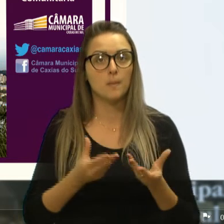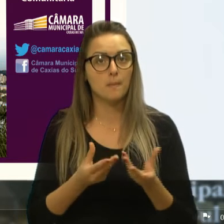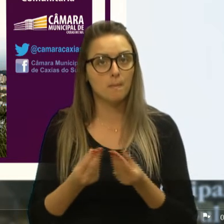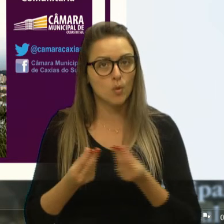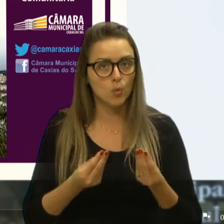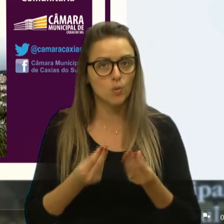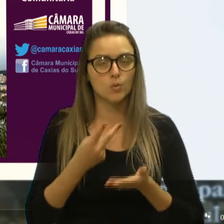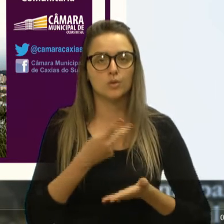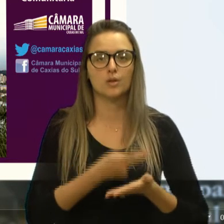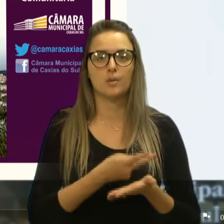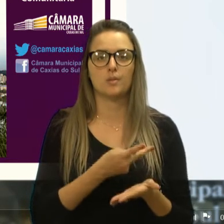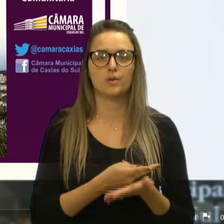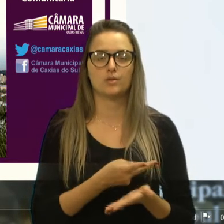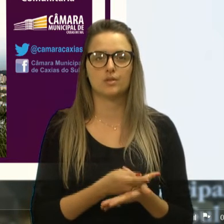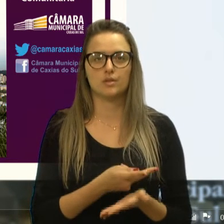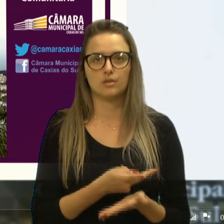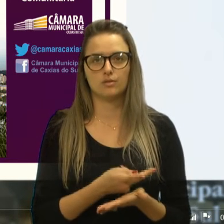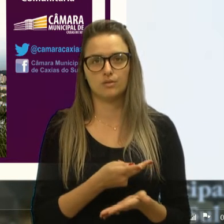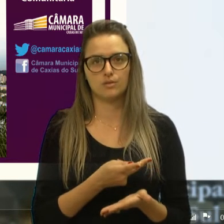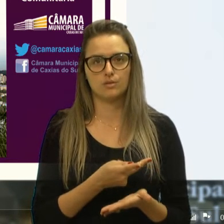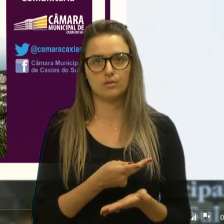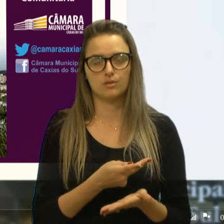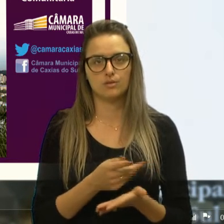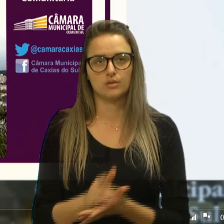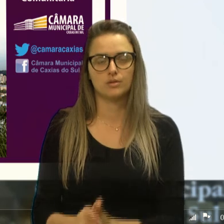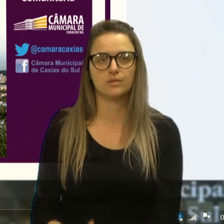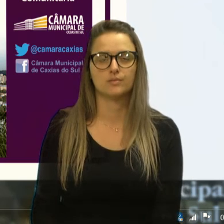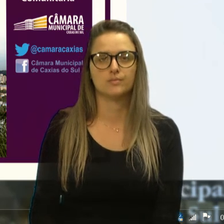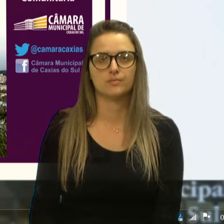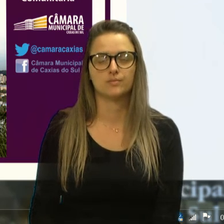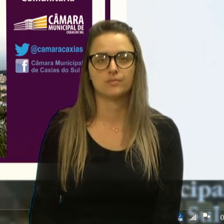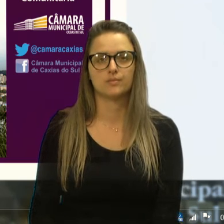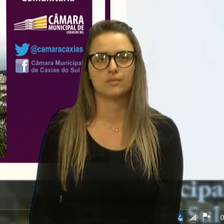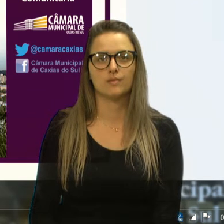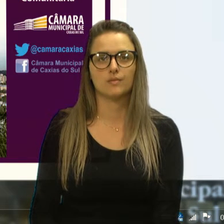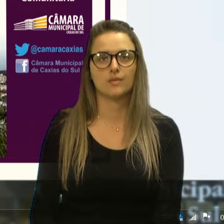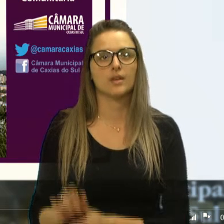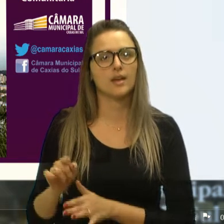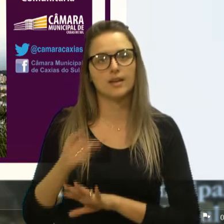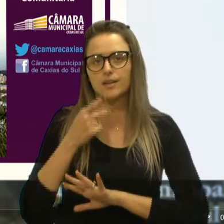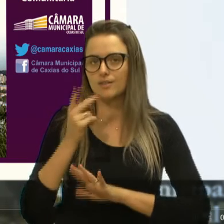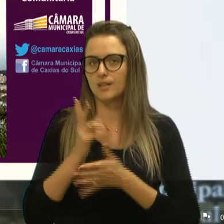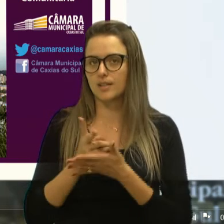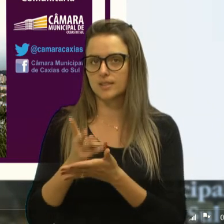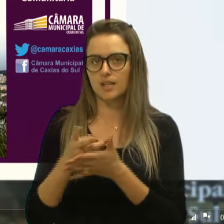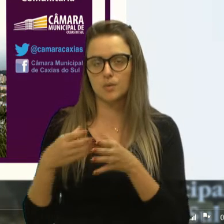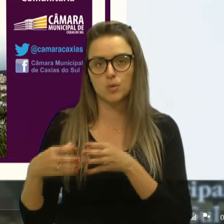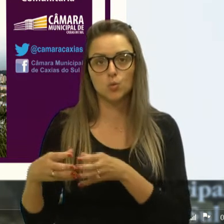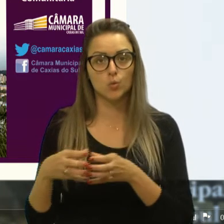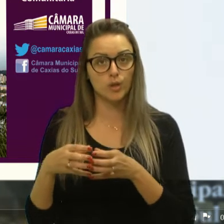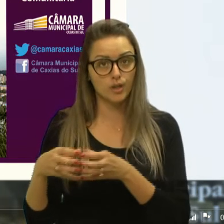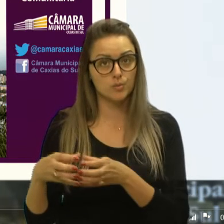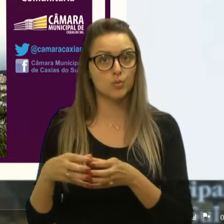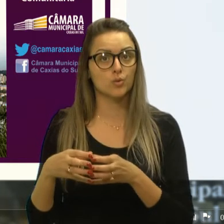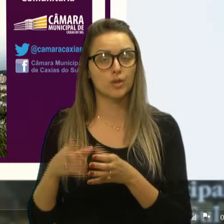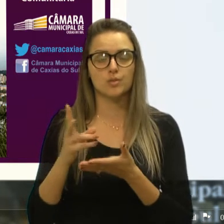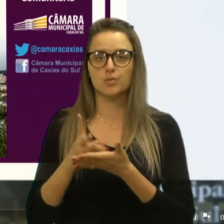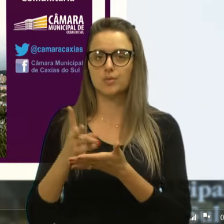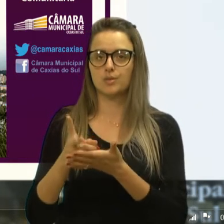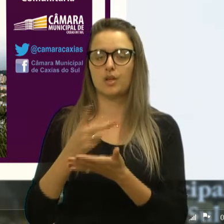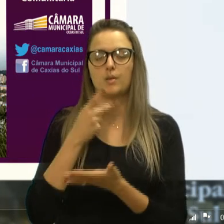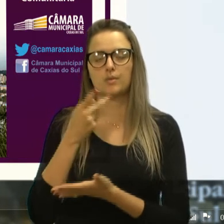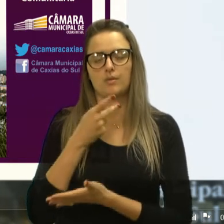sentidos e aqui se fala muito em turismo forte em turismo tamanha também vereador gustavo